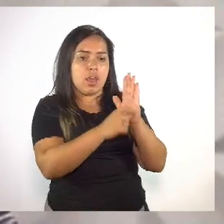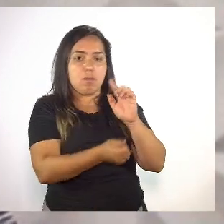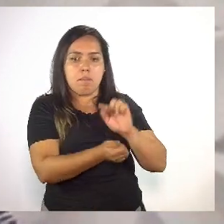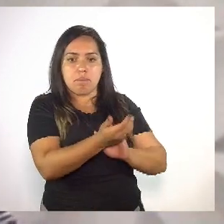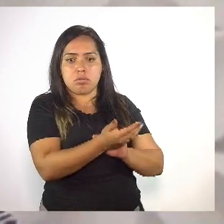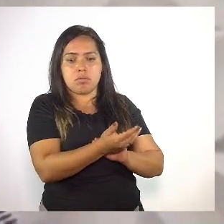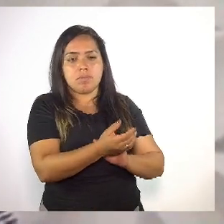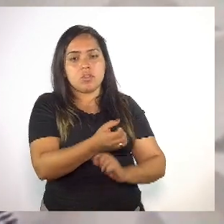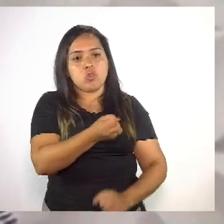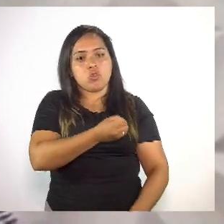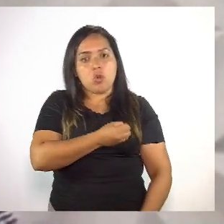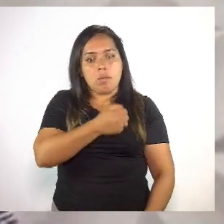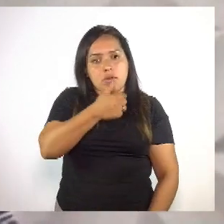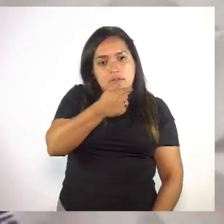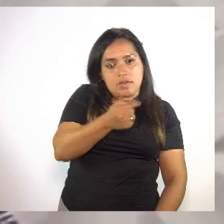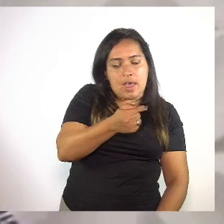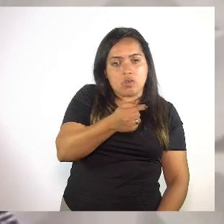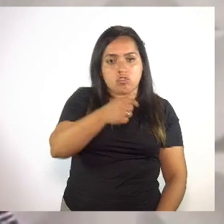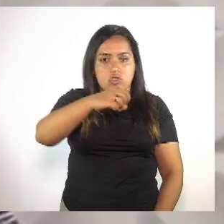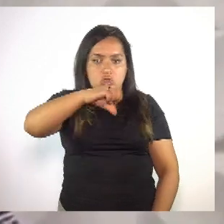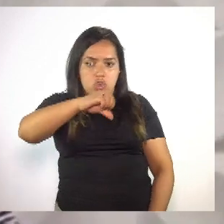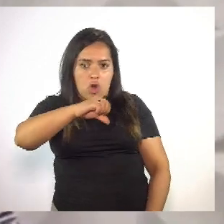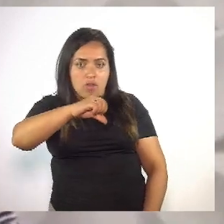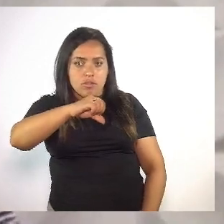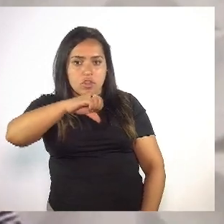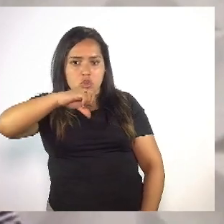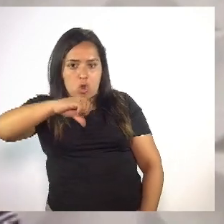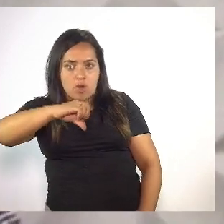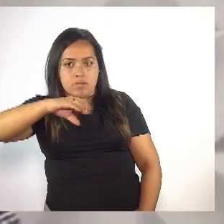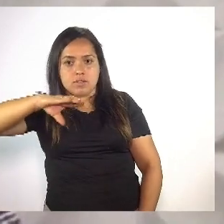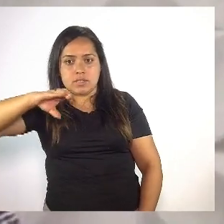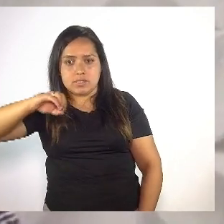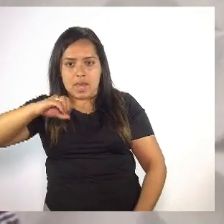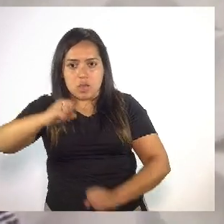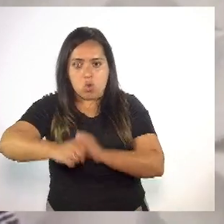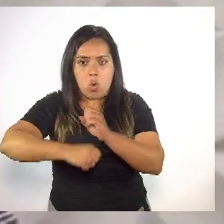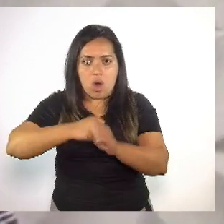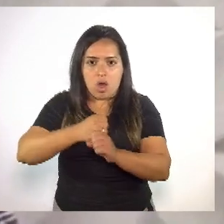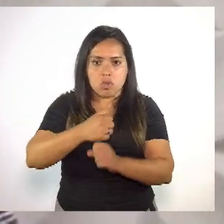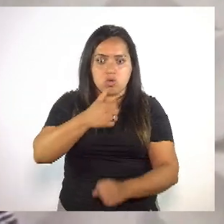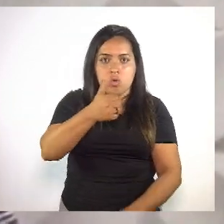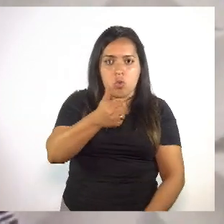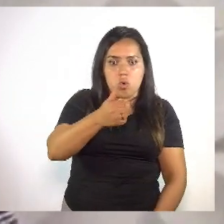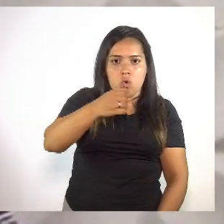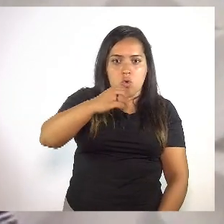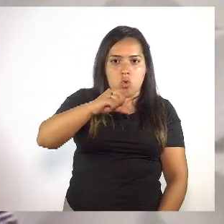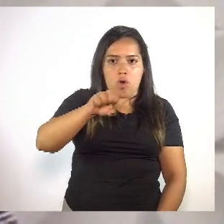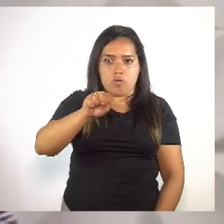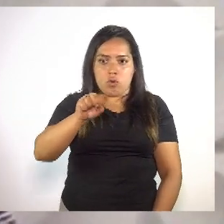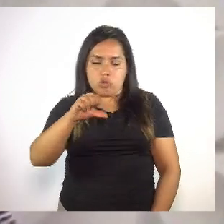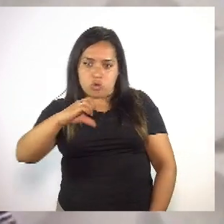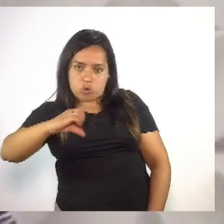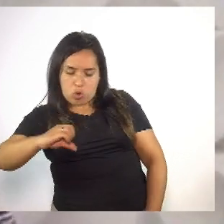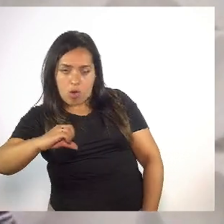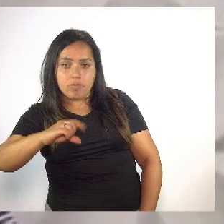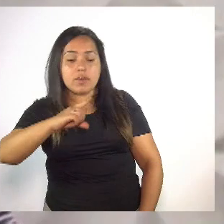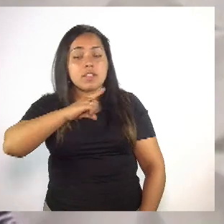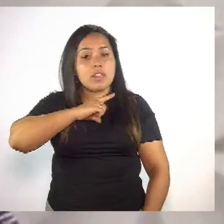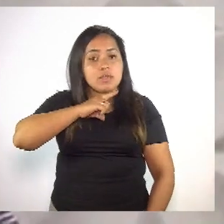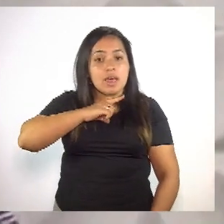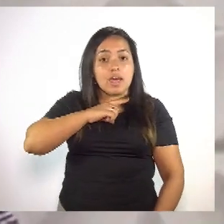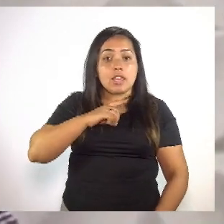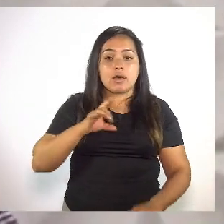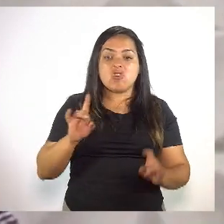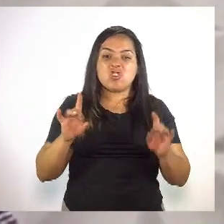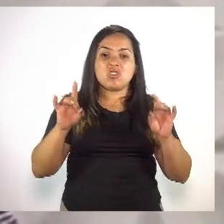Lei 7990 de 89, que foi destacada pelo Ministério Público do Tribunal de Contas, uma vez